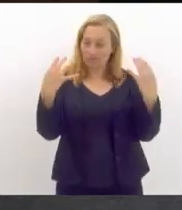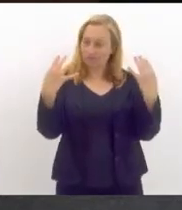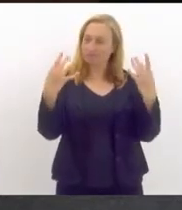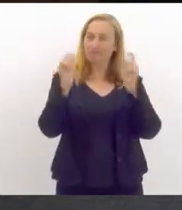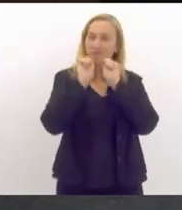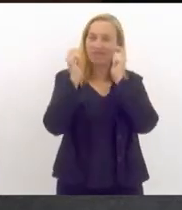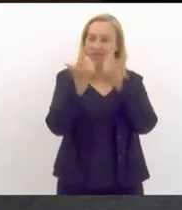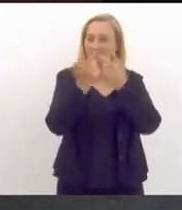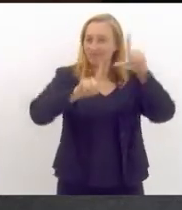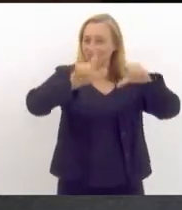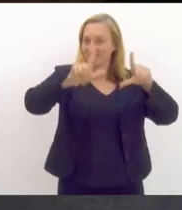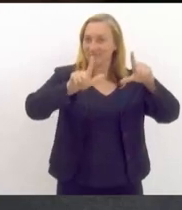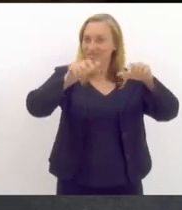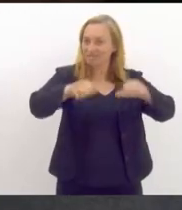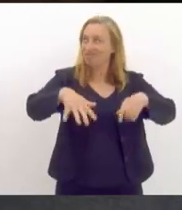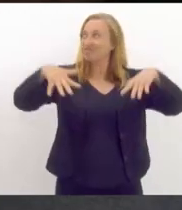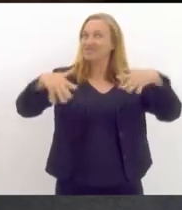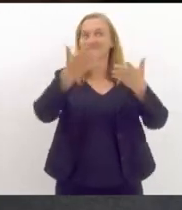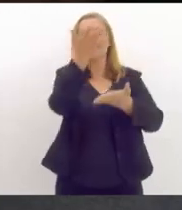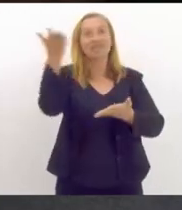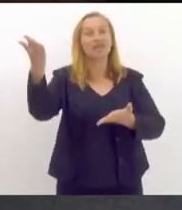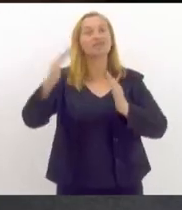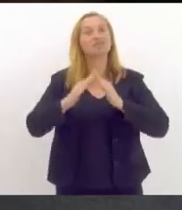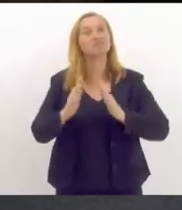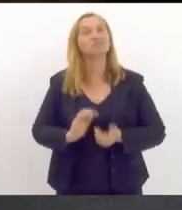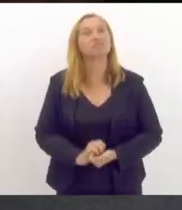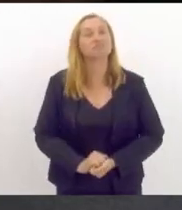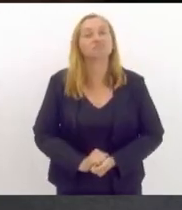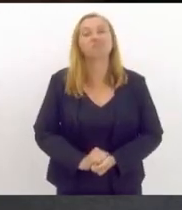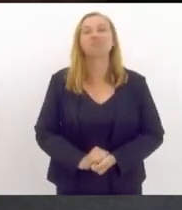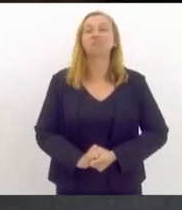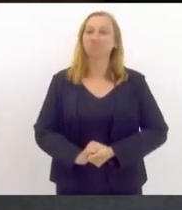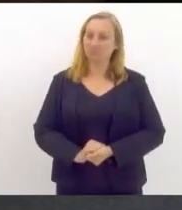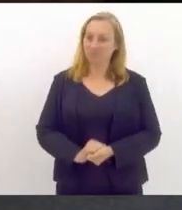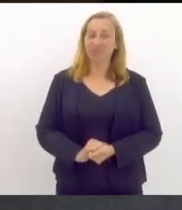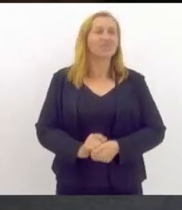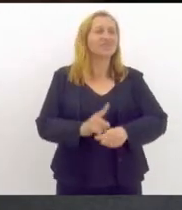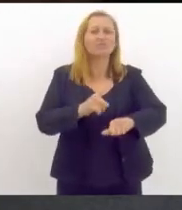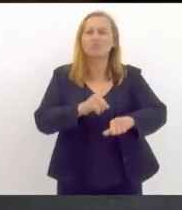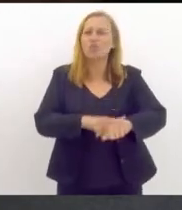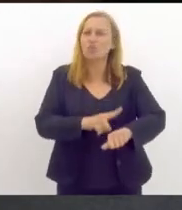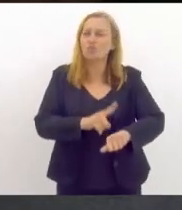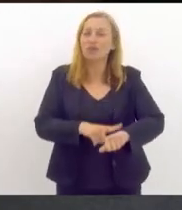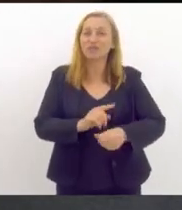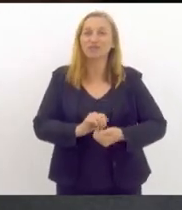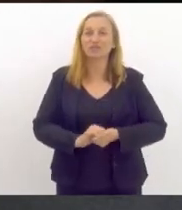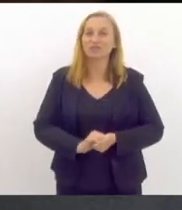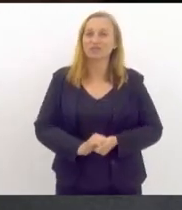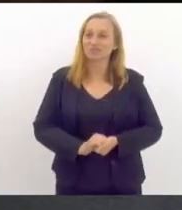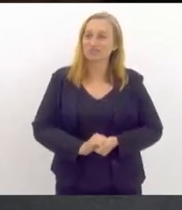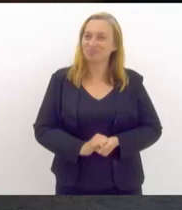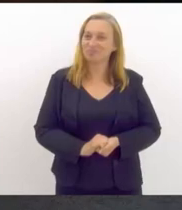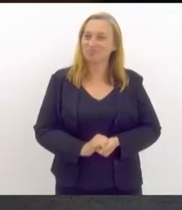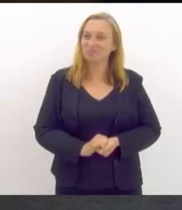alerj as Galerias dessa casa logo nesse momento que estamos